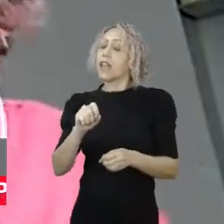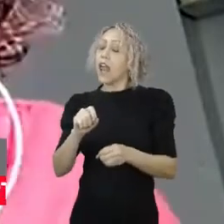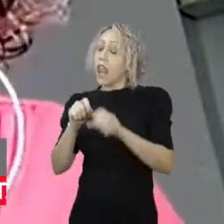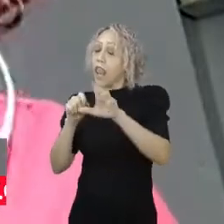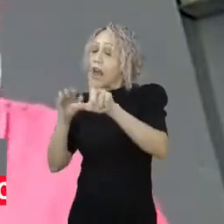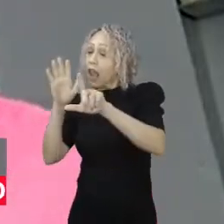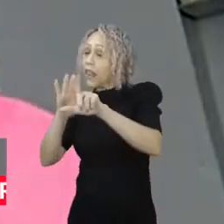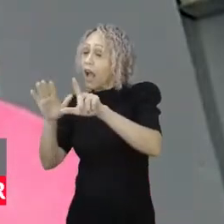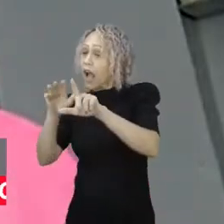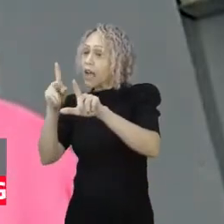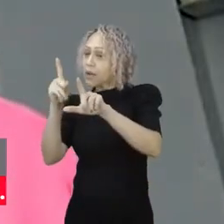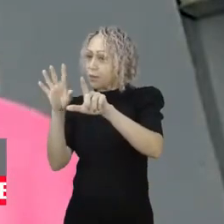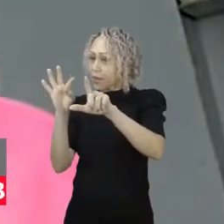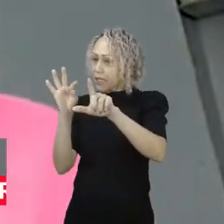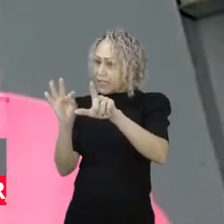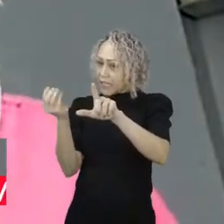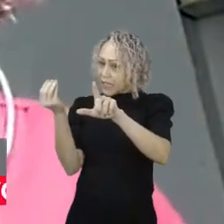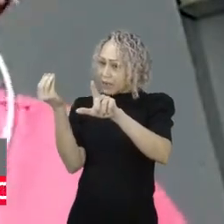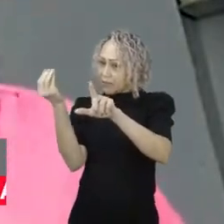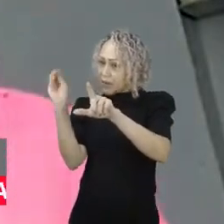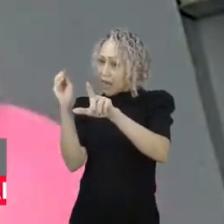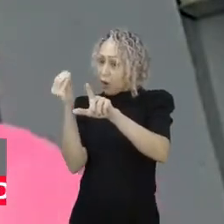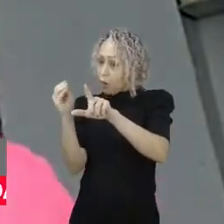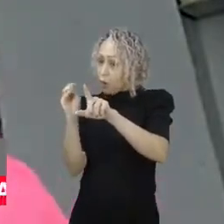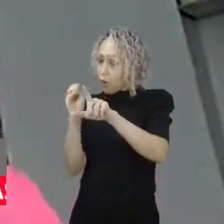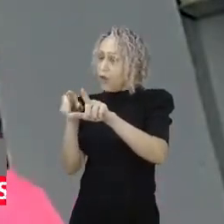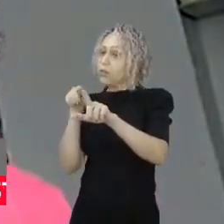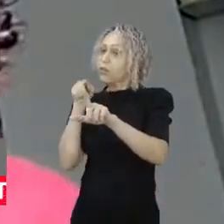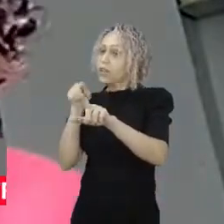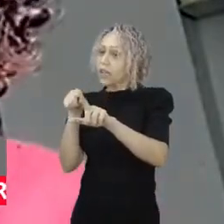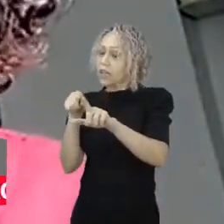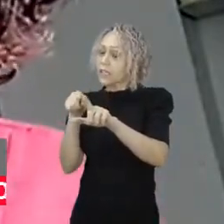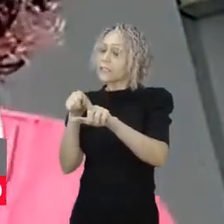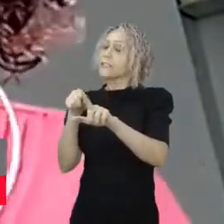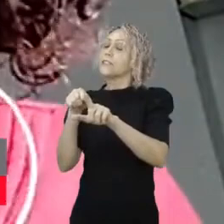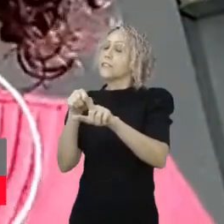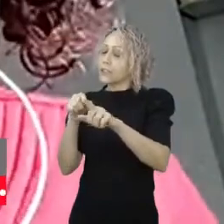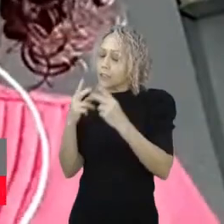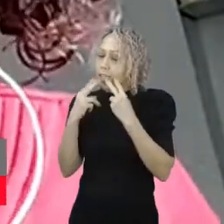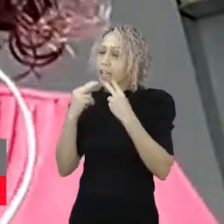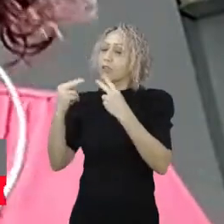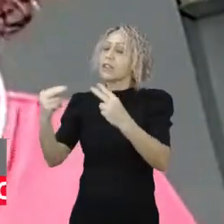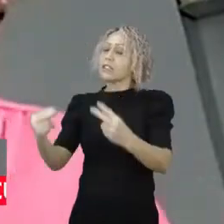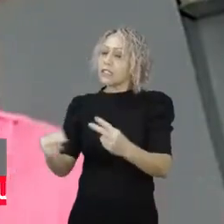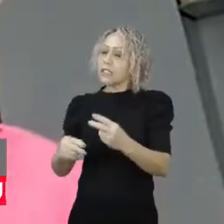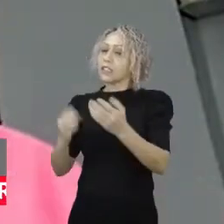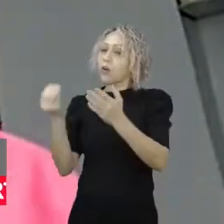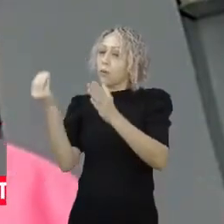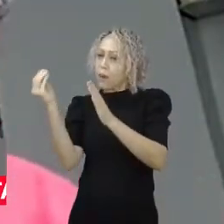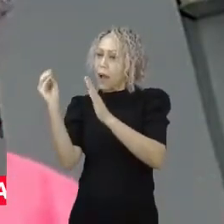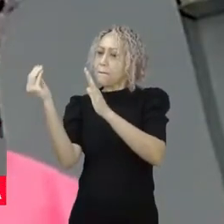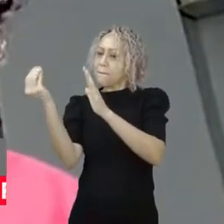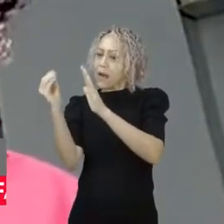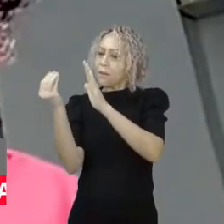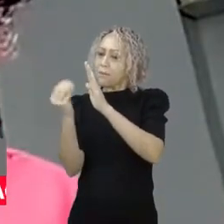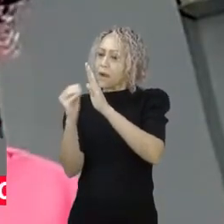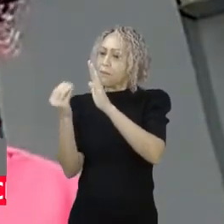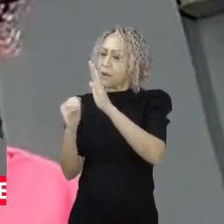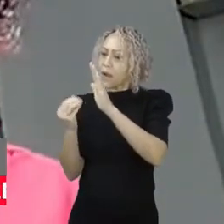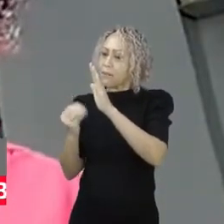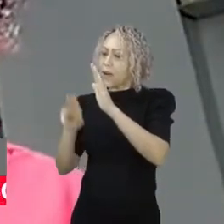um espaço de já ir inserindo e atualizando os dados dos nossos candidatos